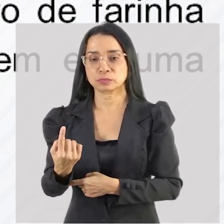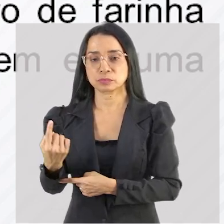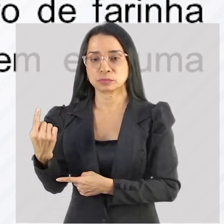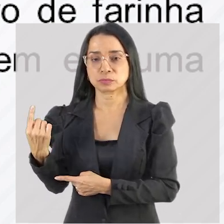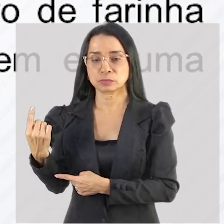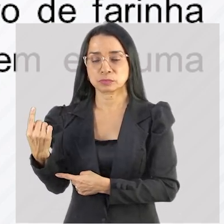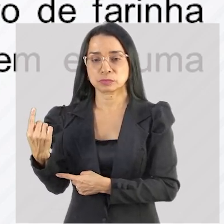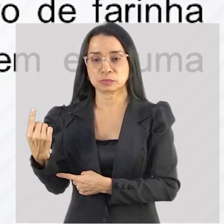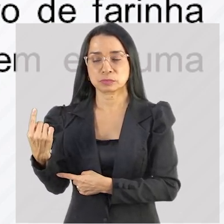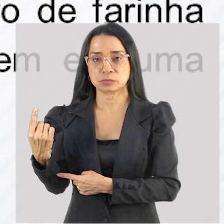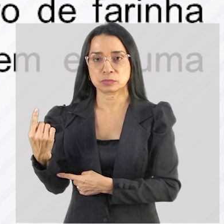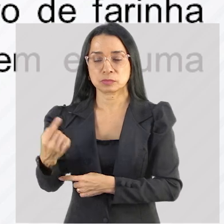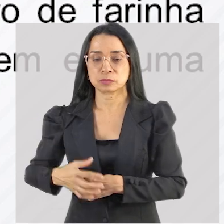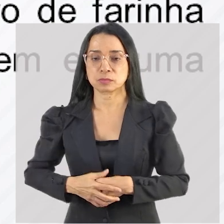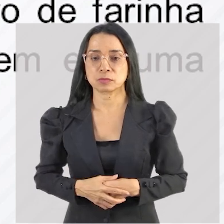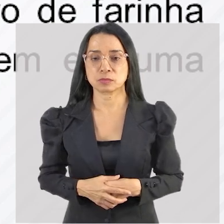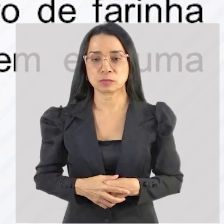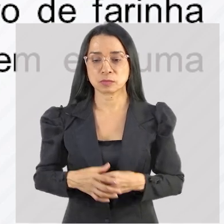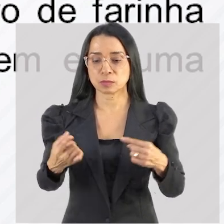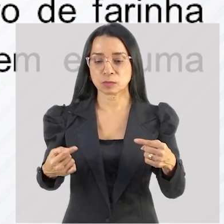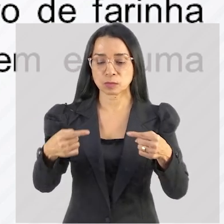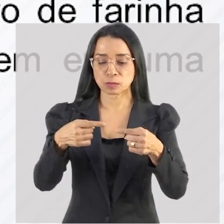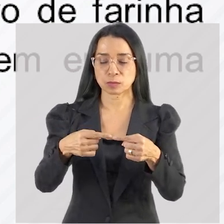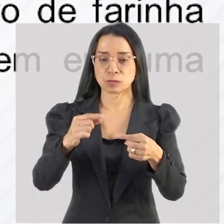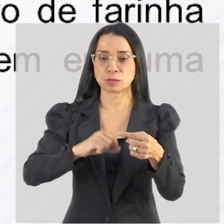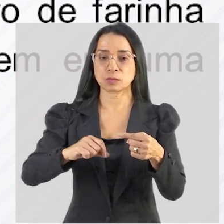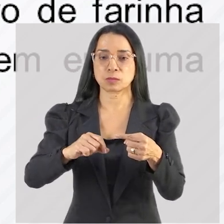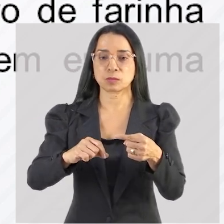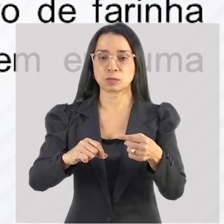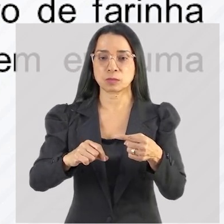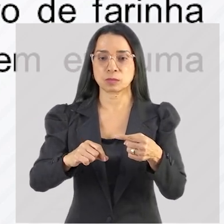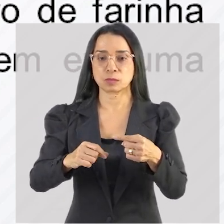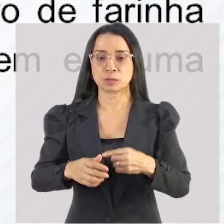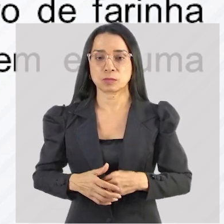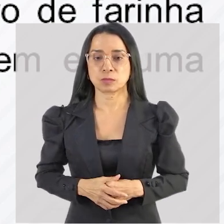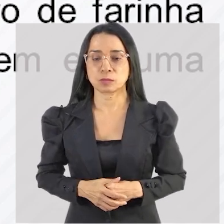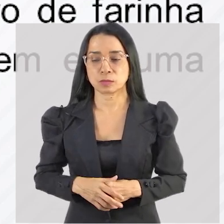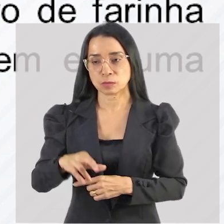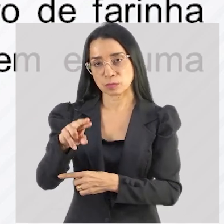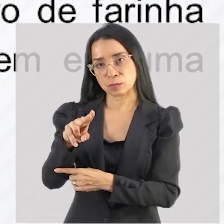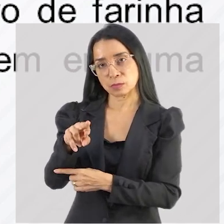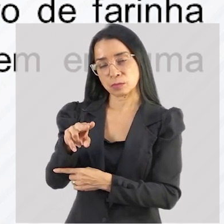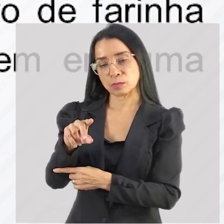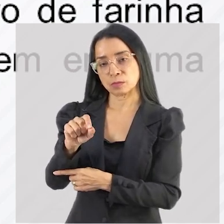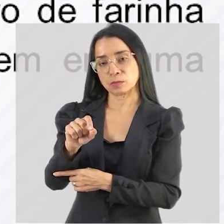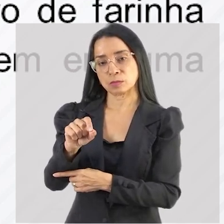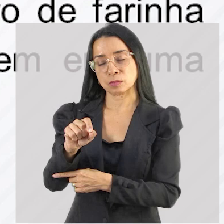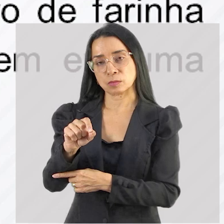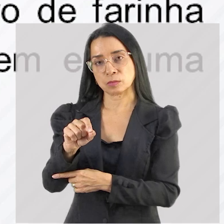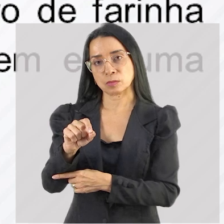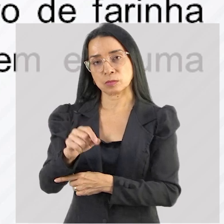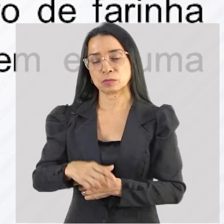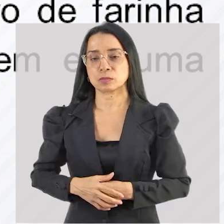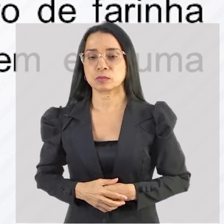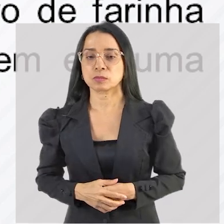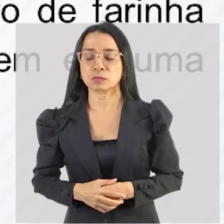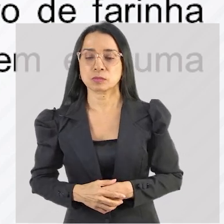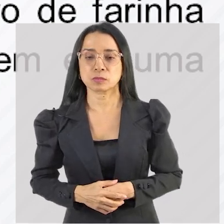de açúcar, certo? Correspondem, se correspondem, eu posso colocar o símbolo de igualdade,